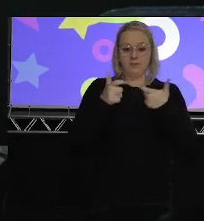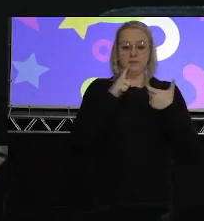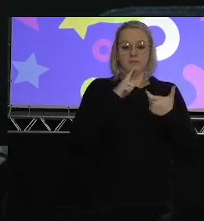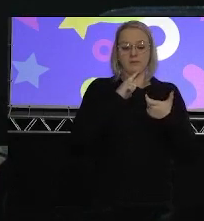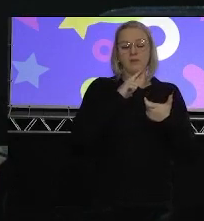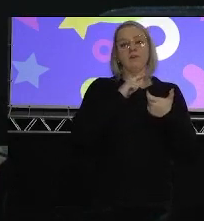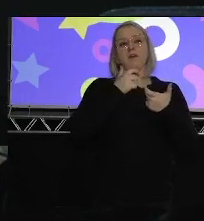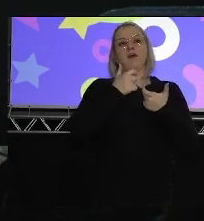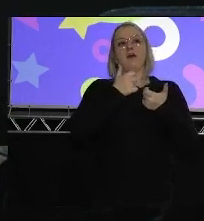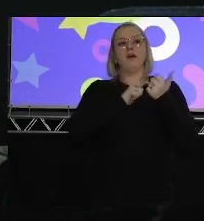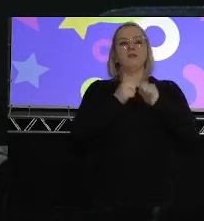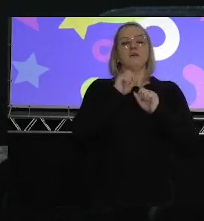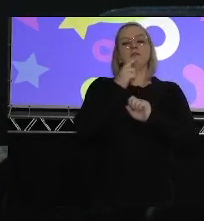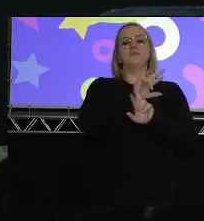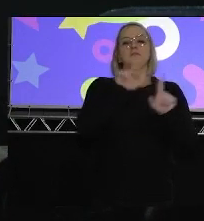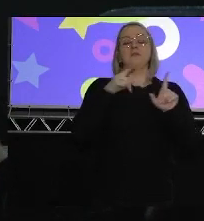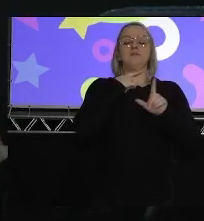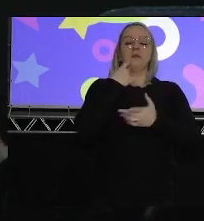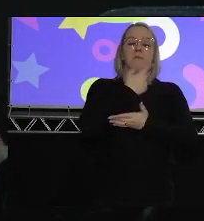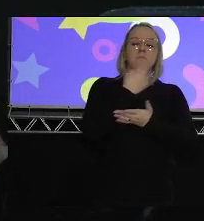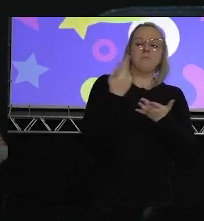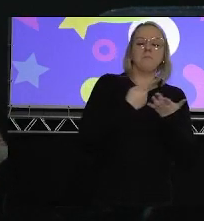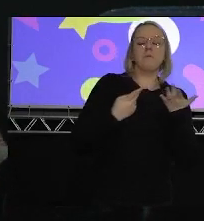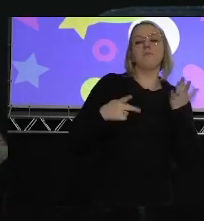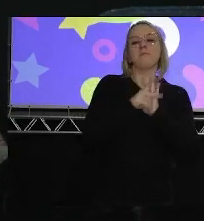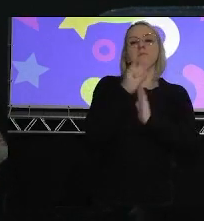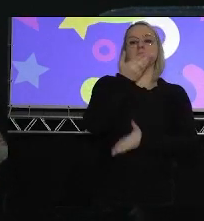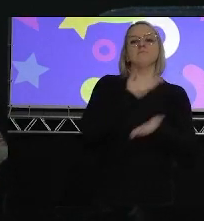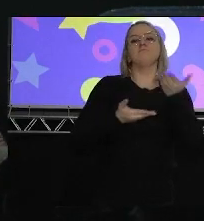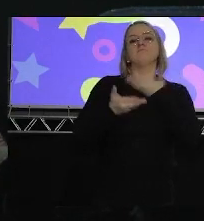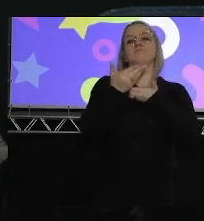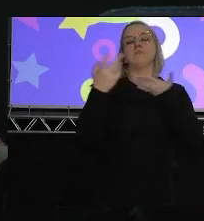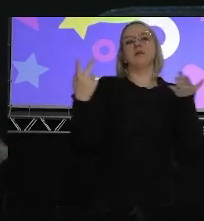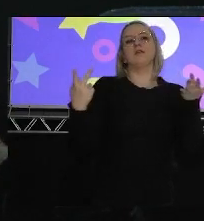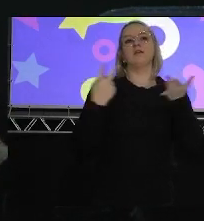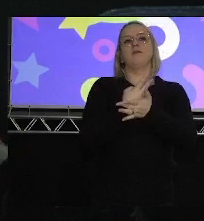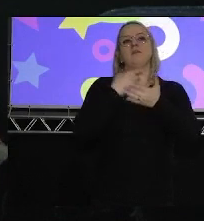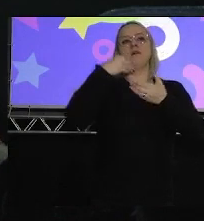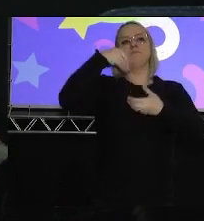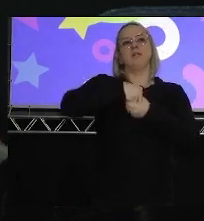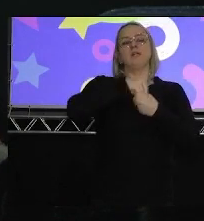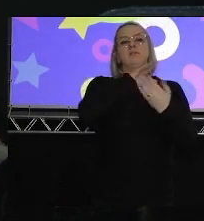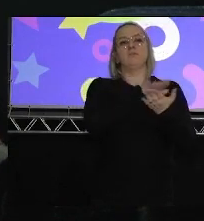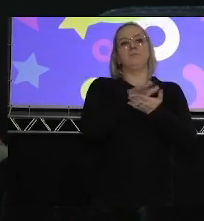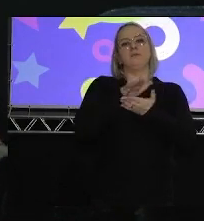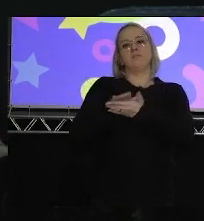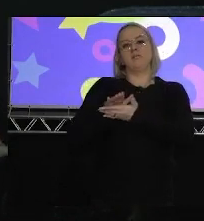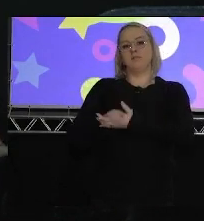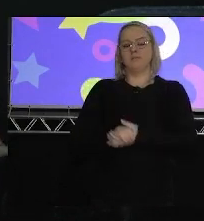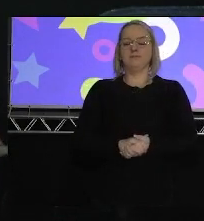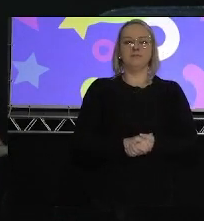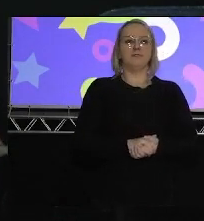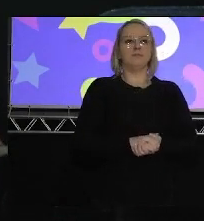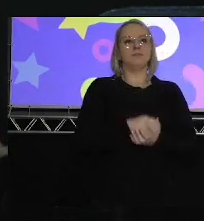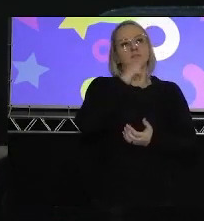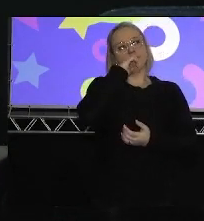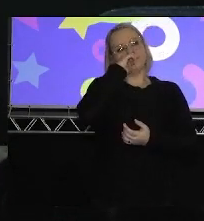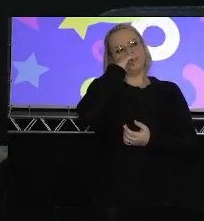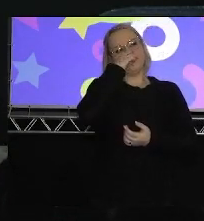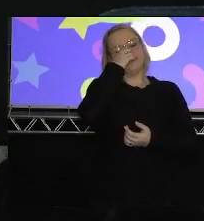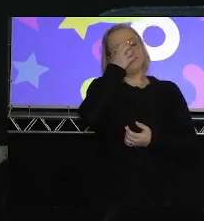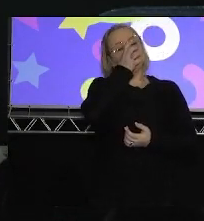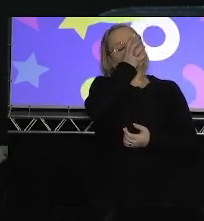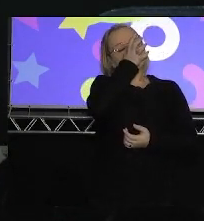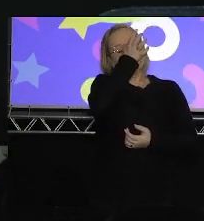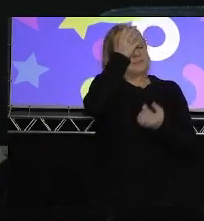diferentes precisem interagir. E aí eu tenho um mapa de colaboração que acontece dentro do processo. Tá? E aí